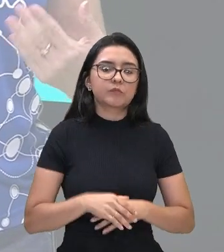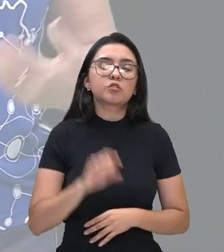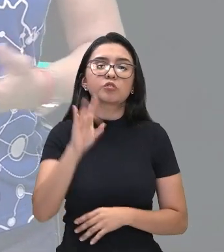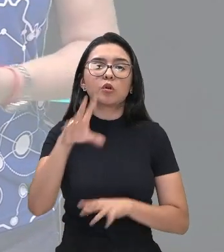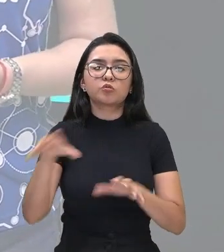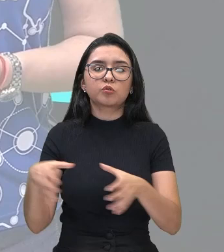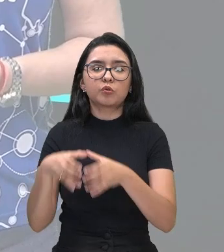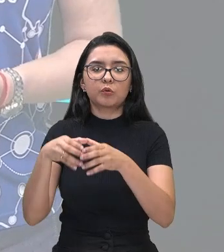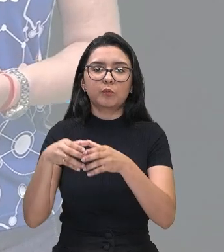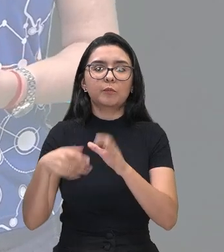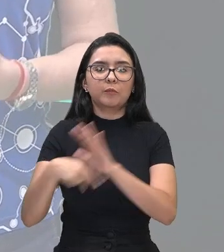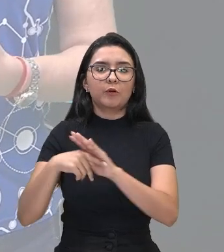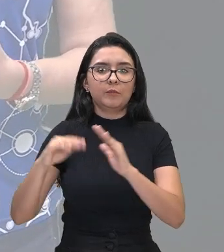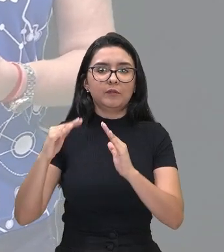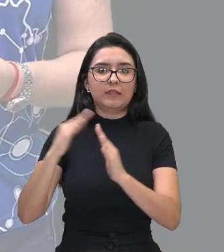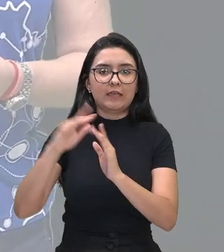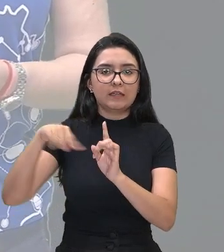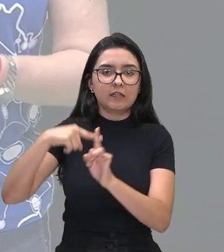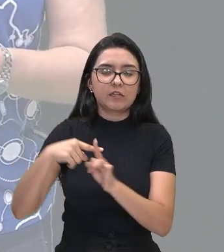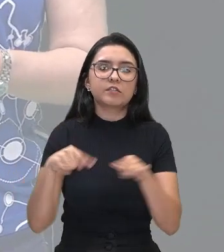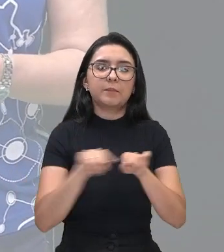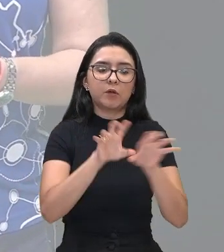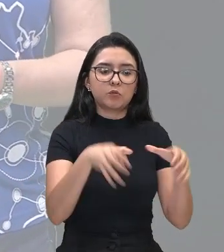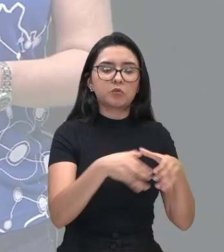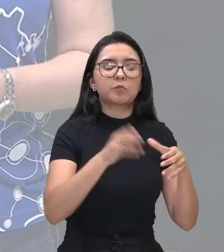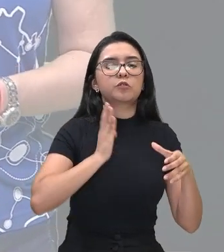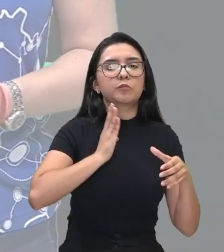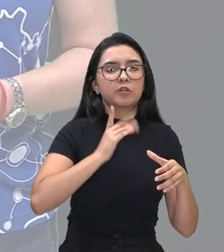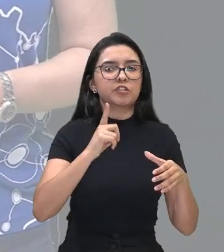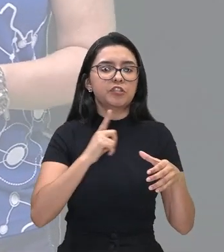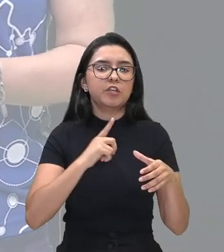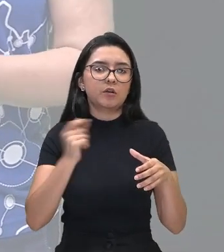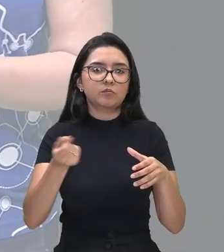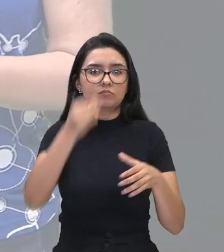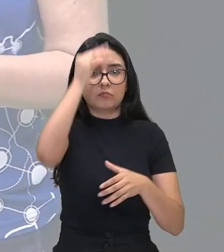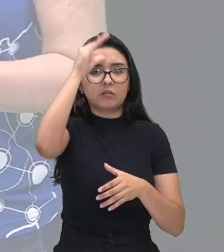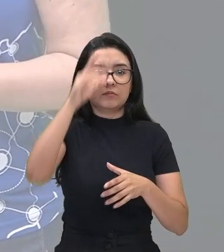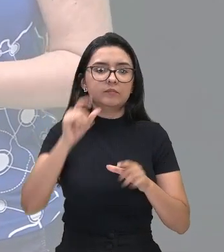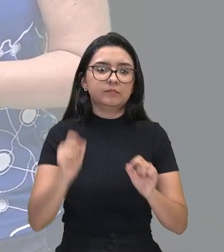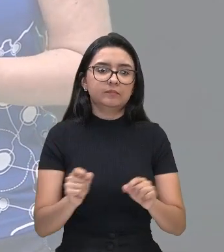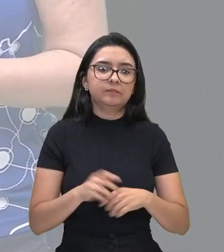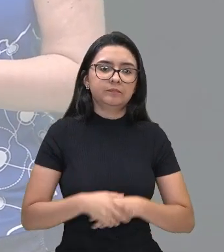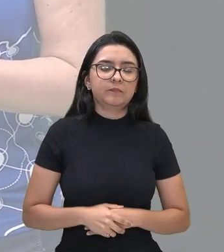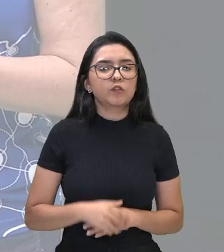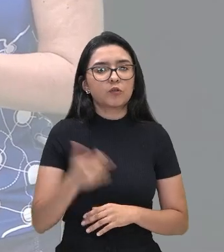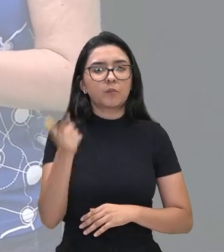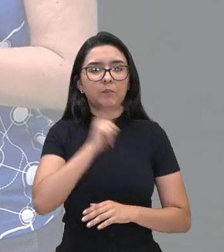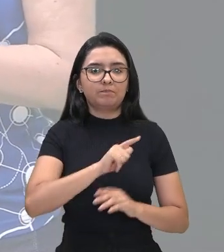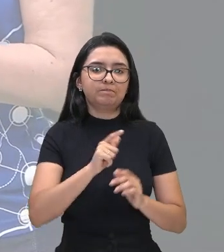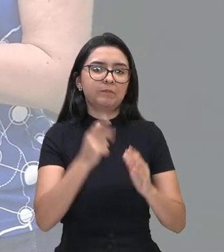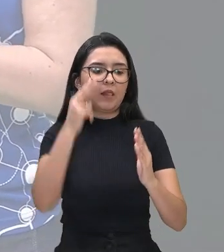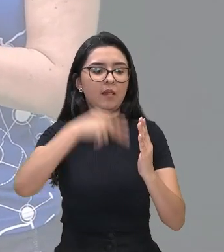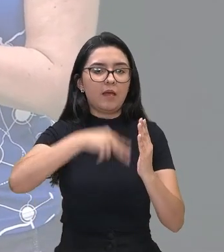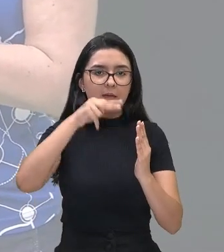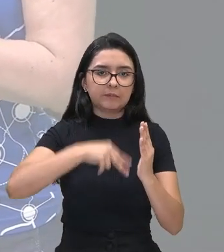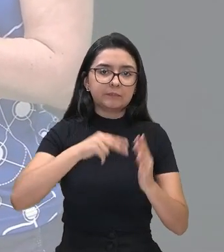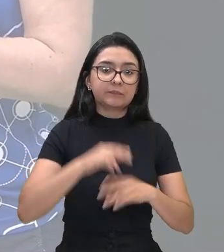clero, certo? Os burgueses que tinham esse domínio da leitura.